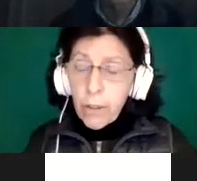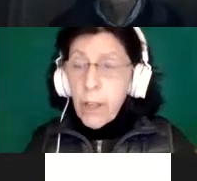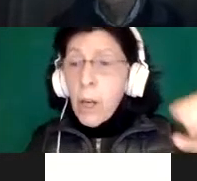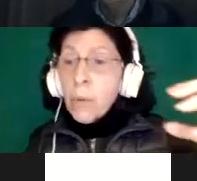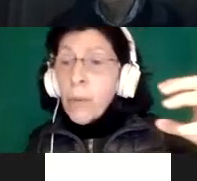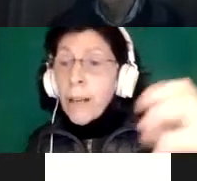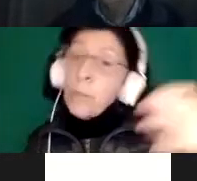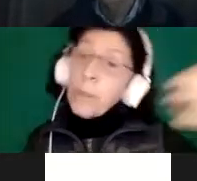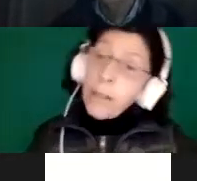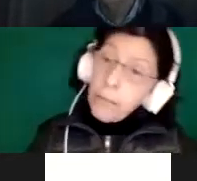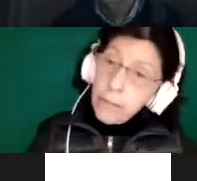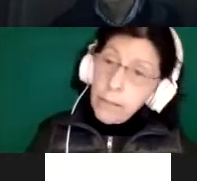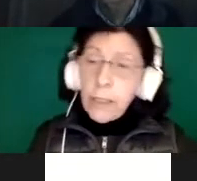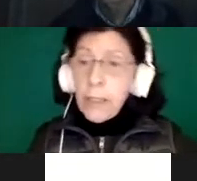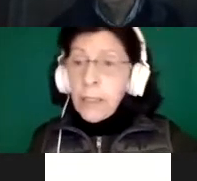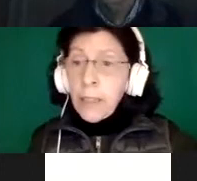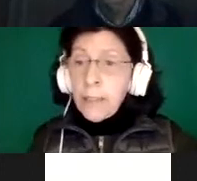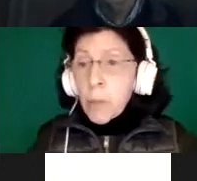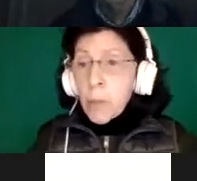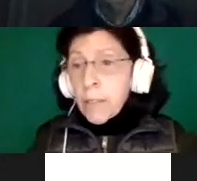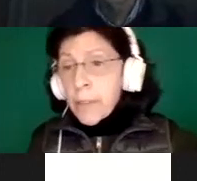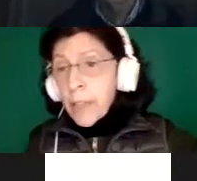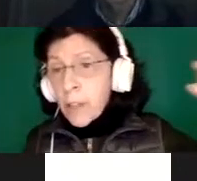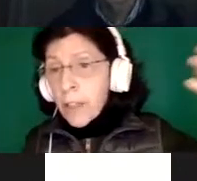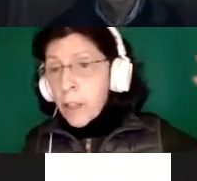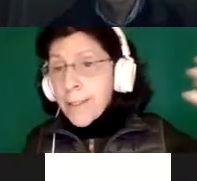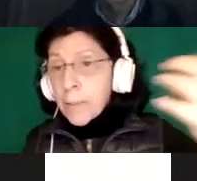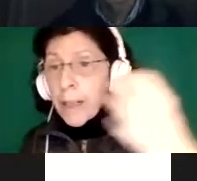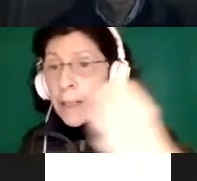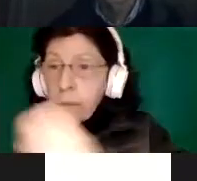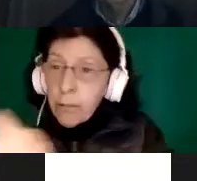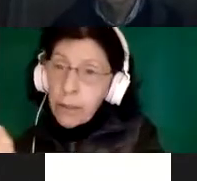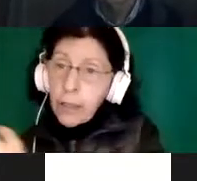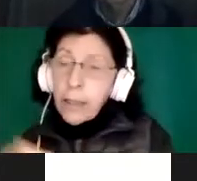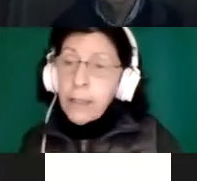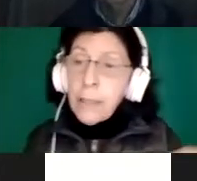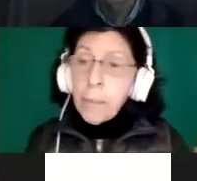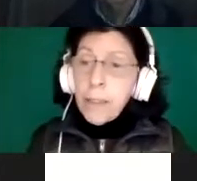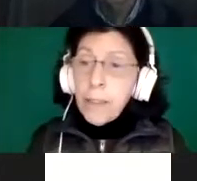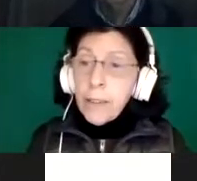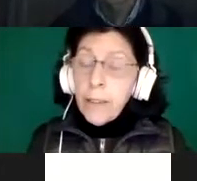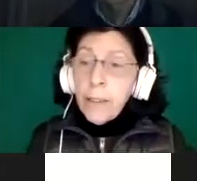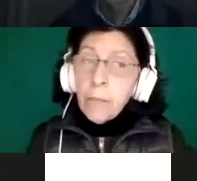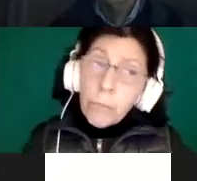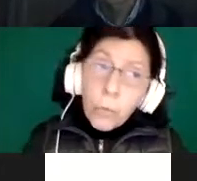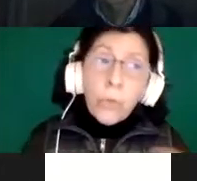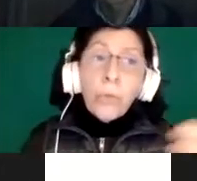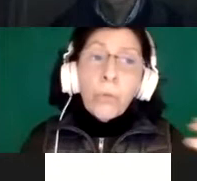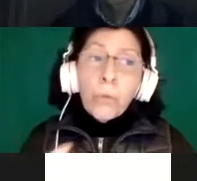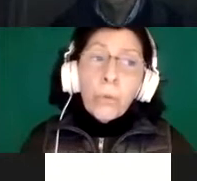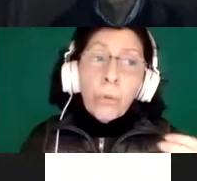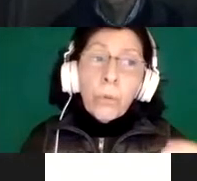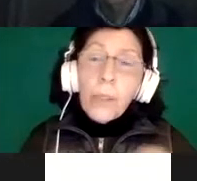diferentes. Por um lado, do passado, e temos estado a fazer este trabalho a partir